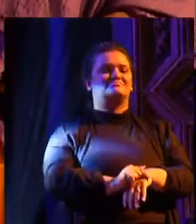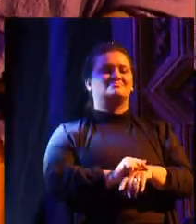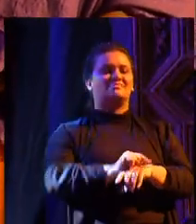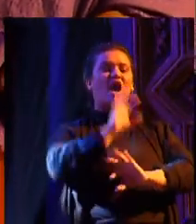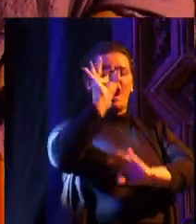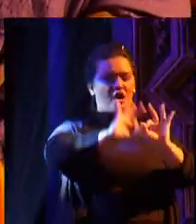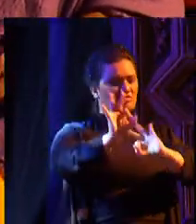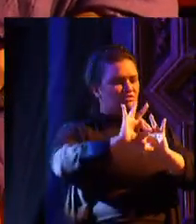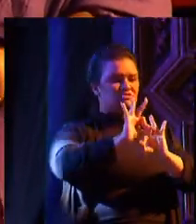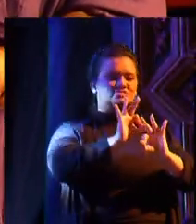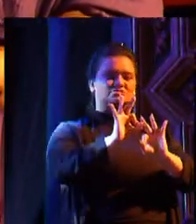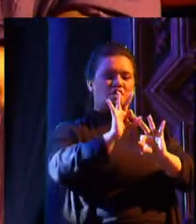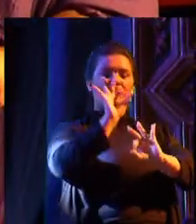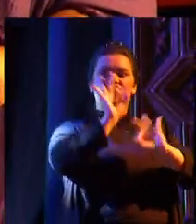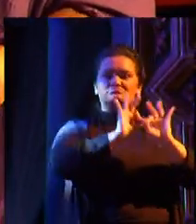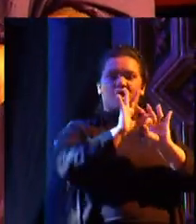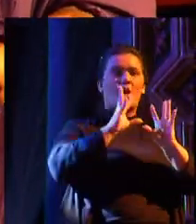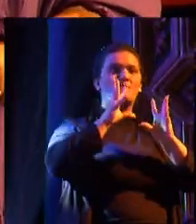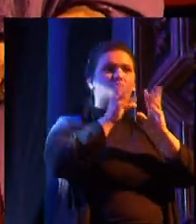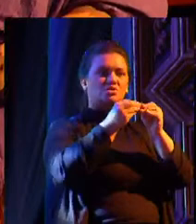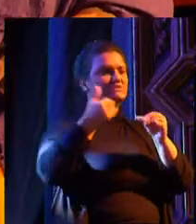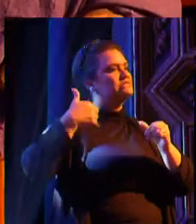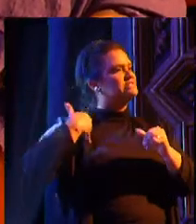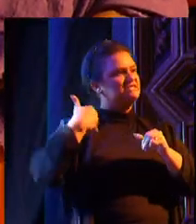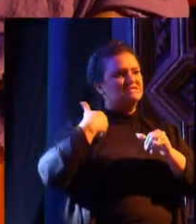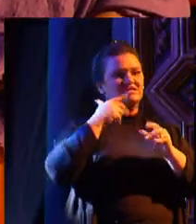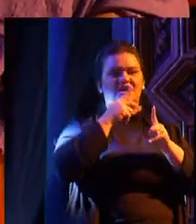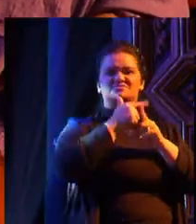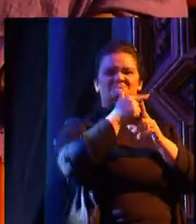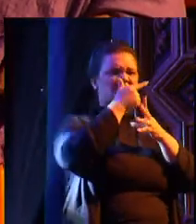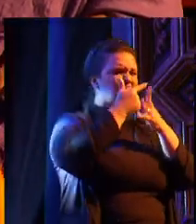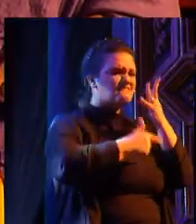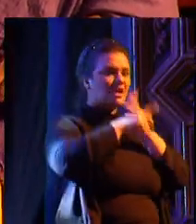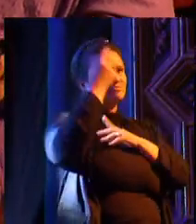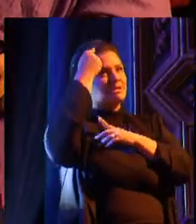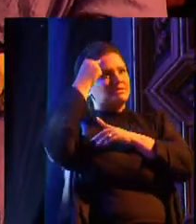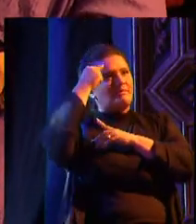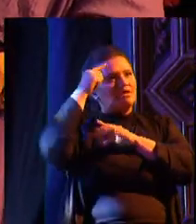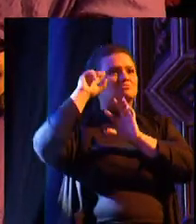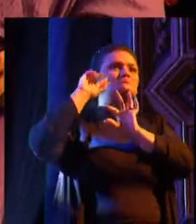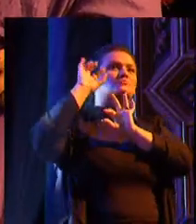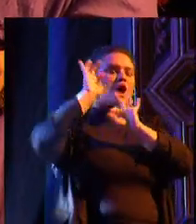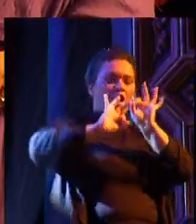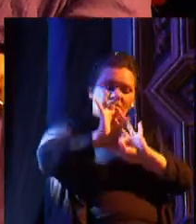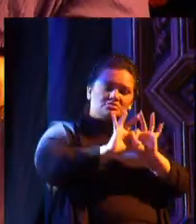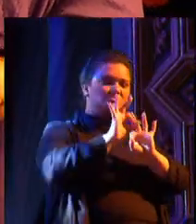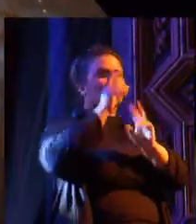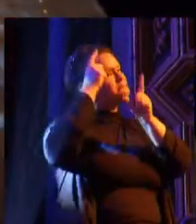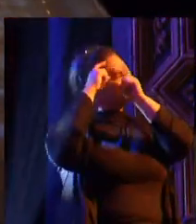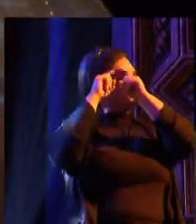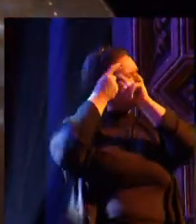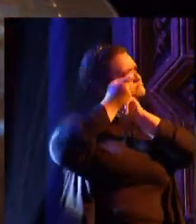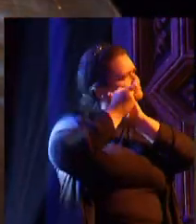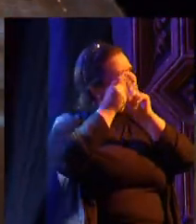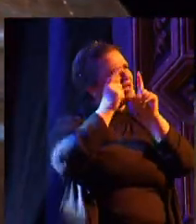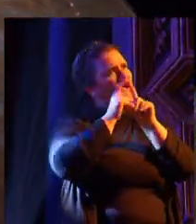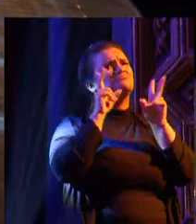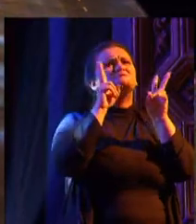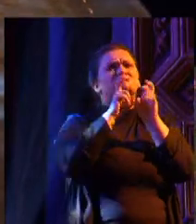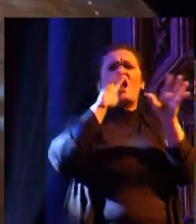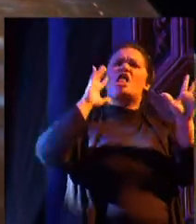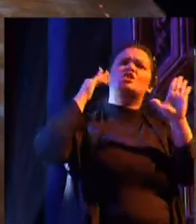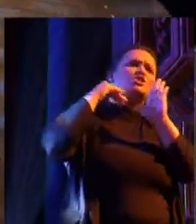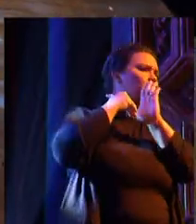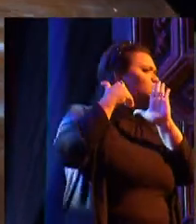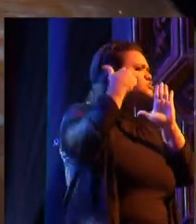gente diversa, multietária e de várias matizes de pensamento que se uniu em torno dessa reflexão sobre todo o